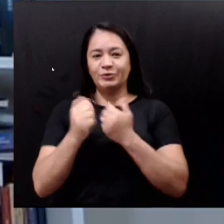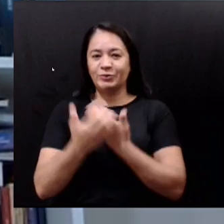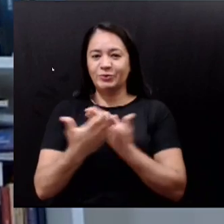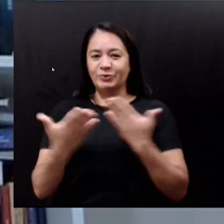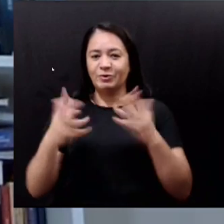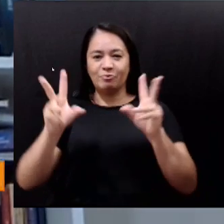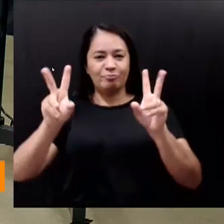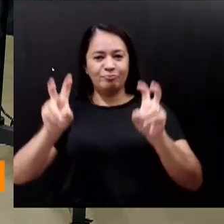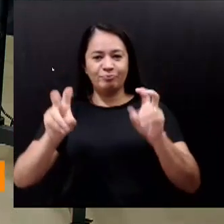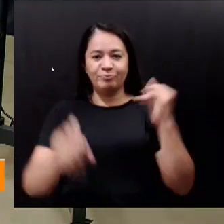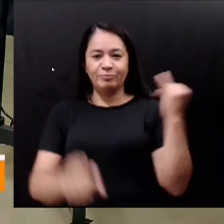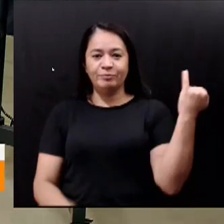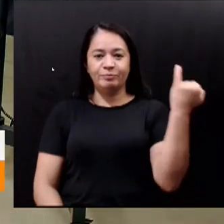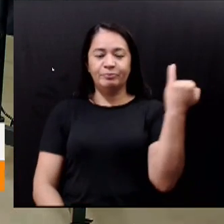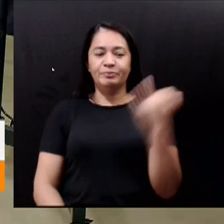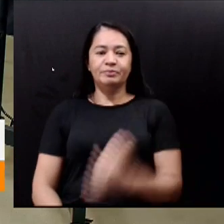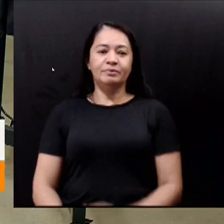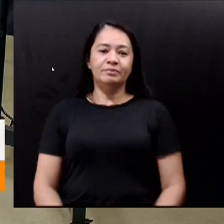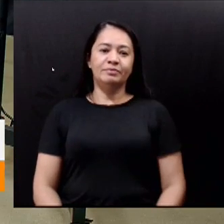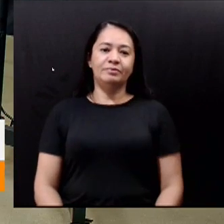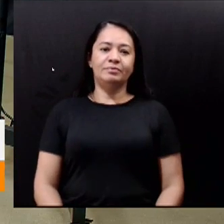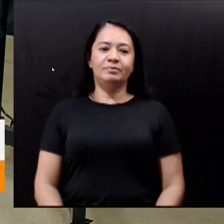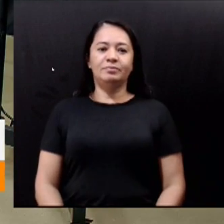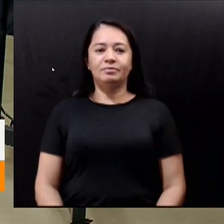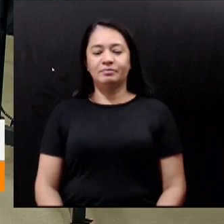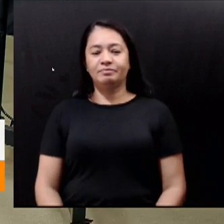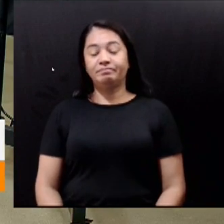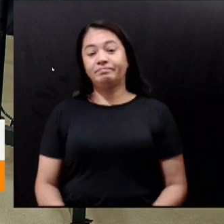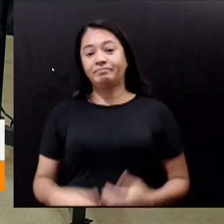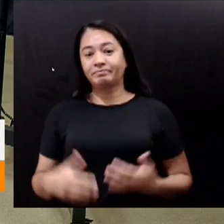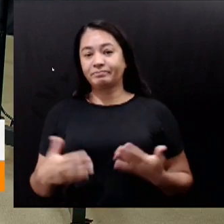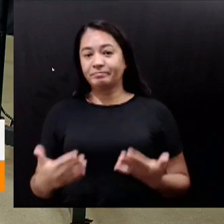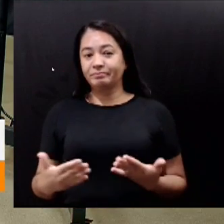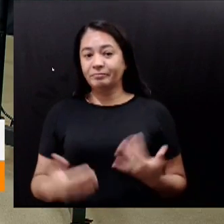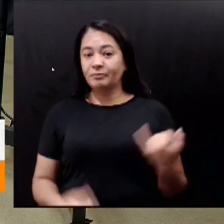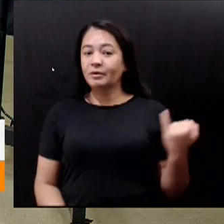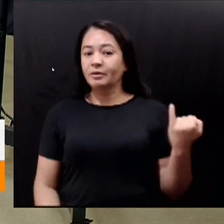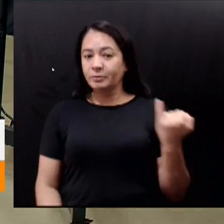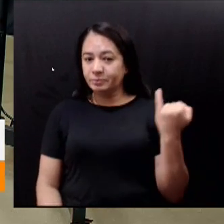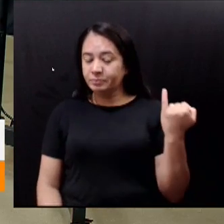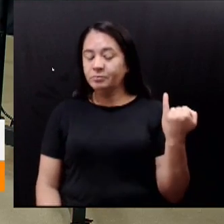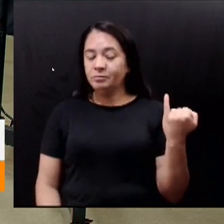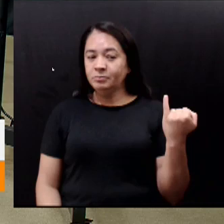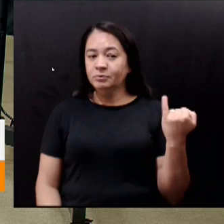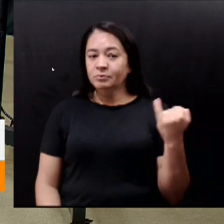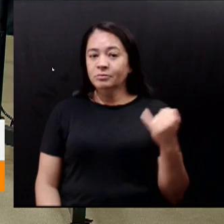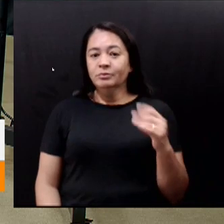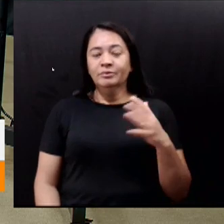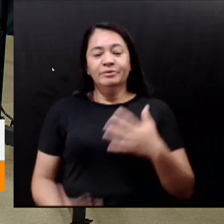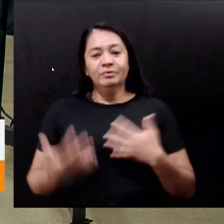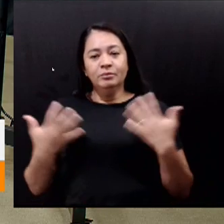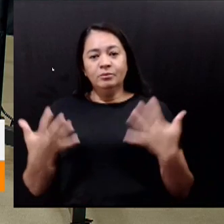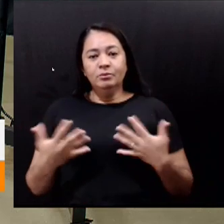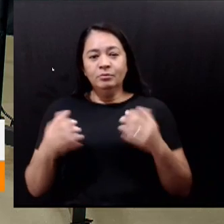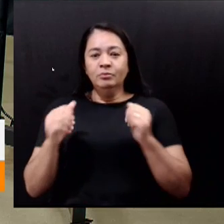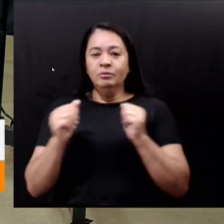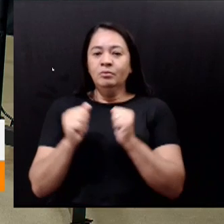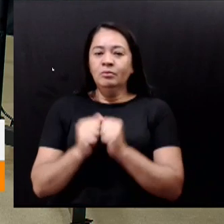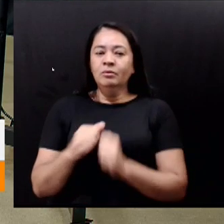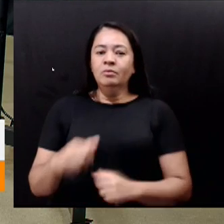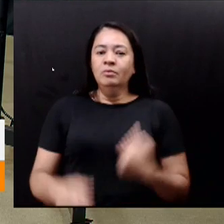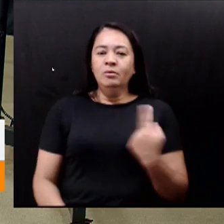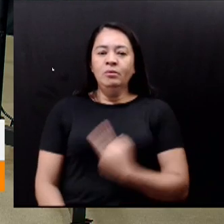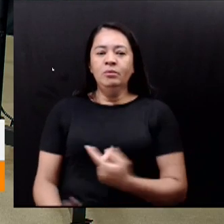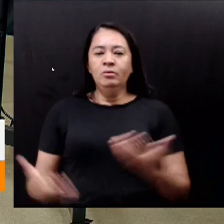importante. Muito bem, é algo muito importante e é uma alegria ter vocês conosco nessa conversa, que